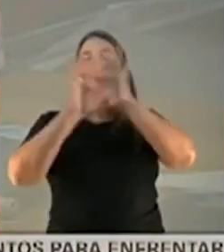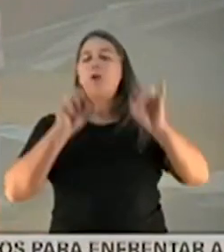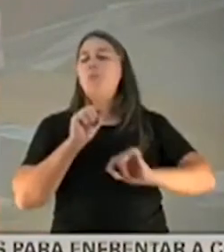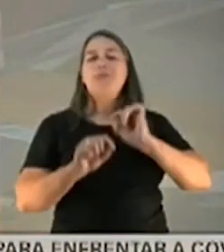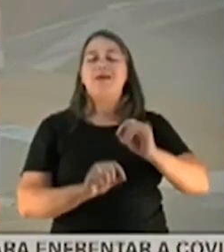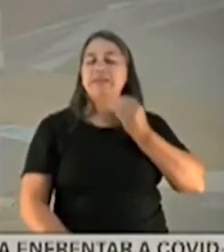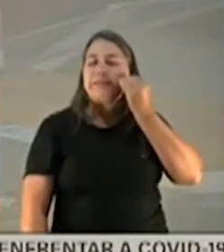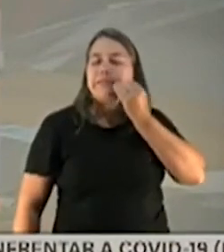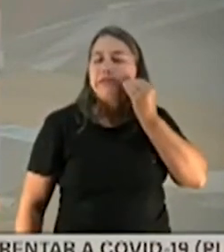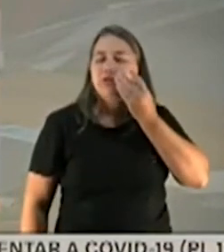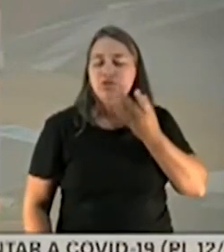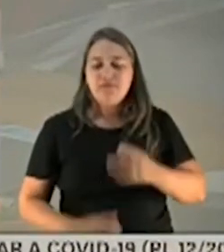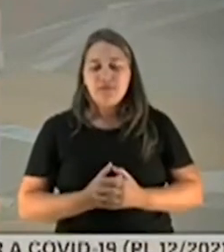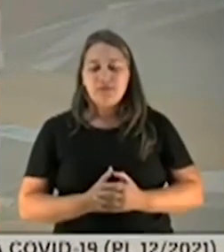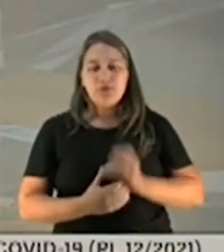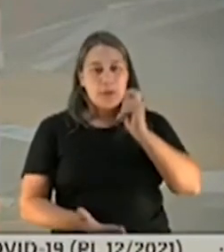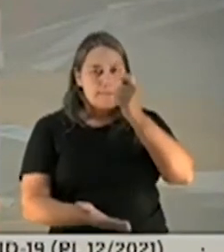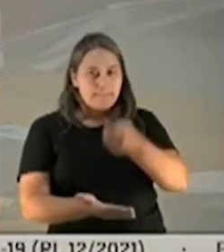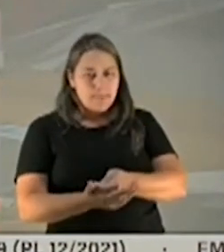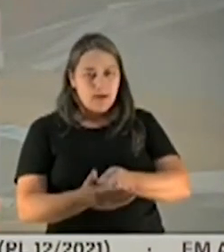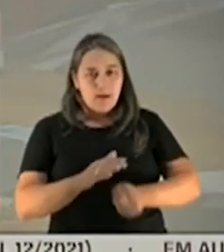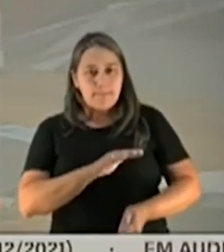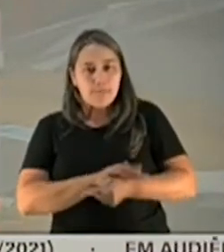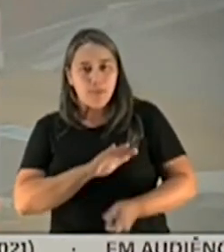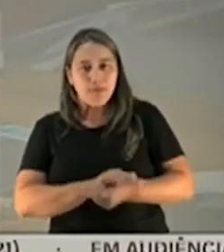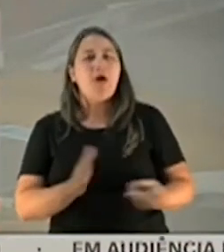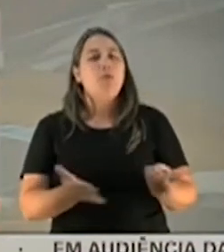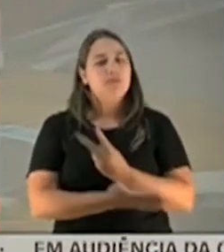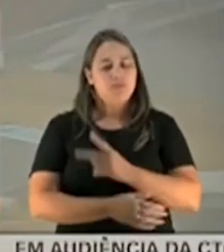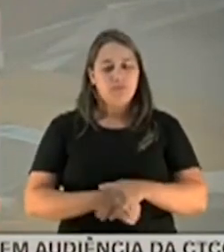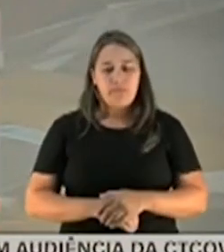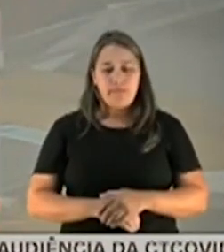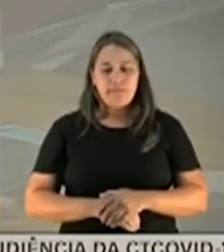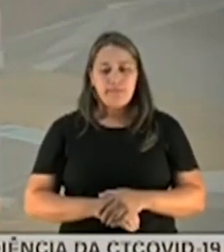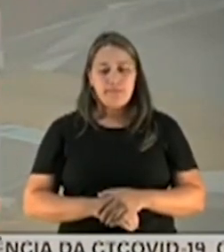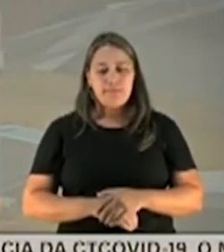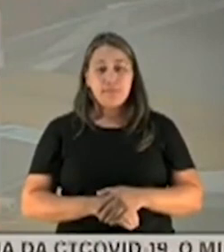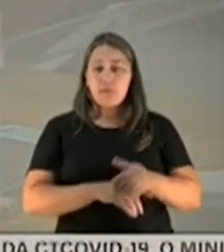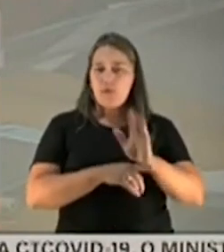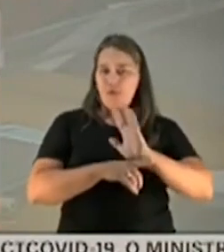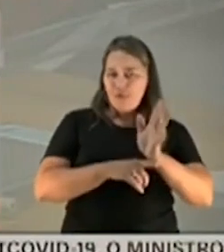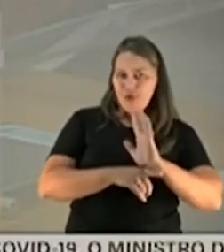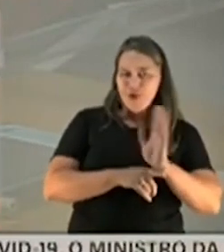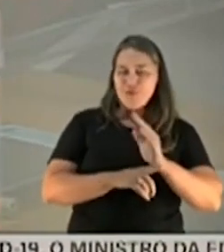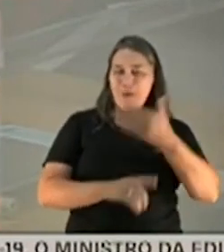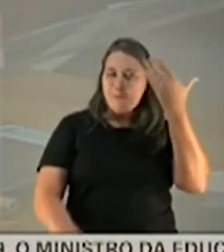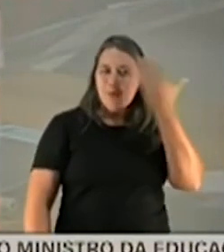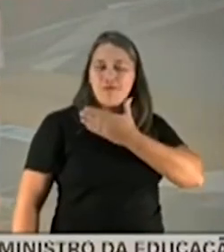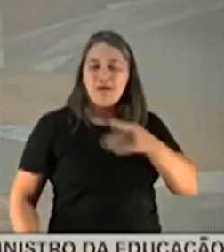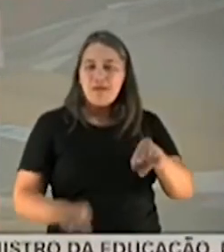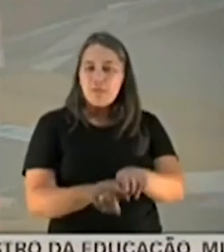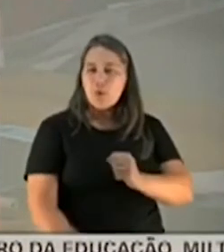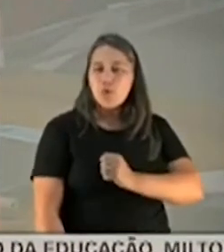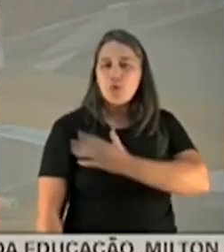essa tentativa de pagamento de propina aconteceu. Obviamente que os vídeos vão comprovar, o Coronel Blanco vai ter que